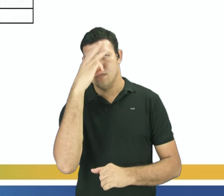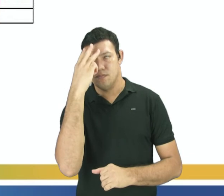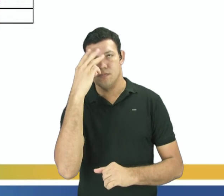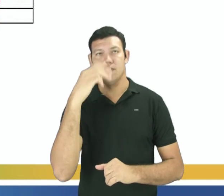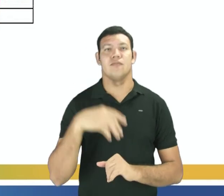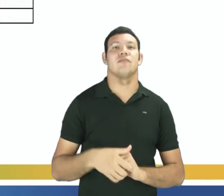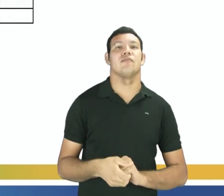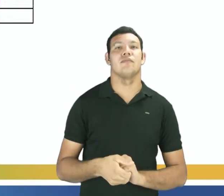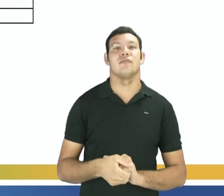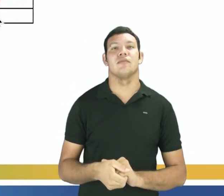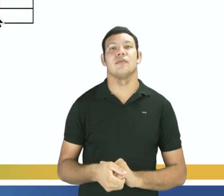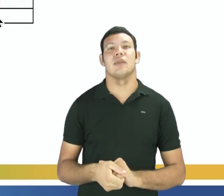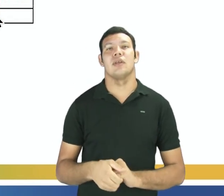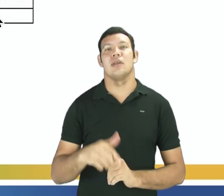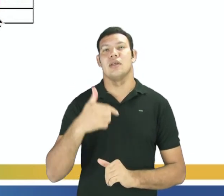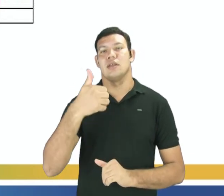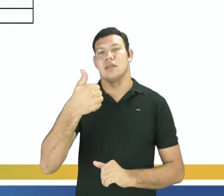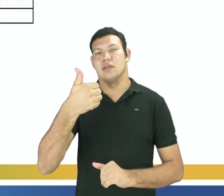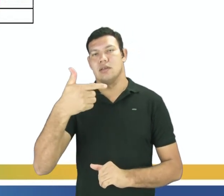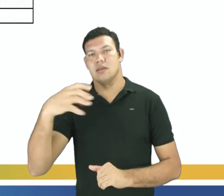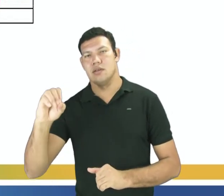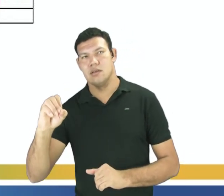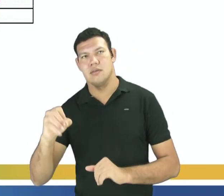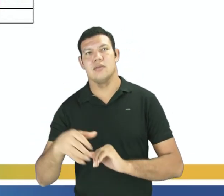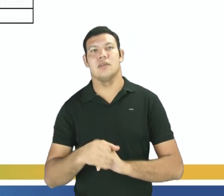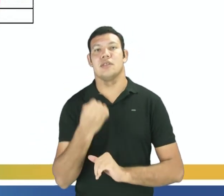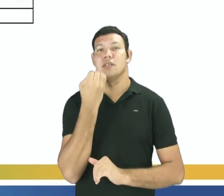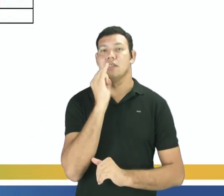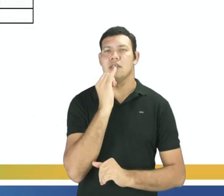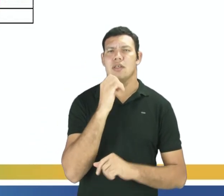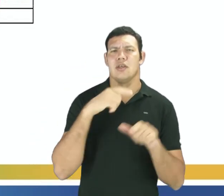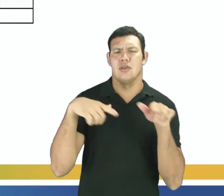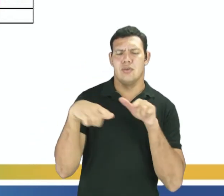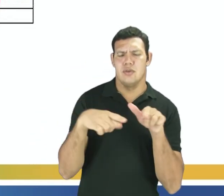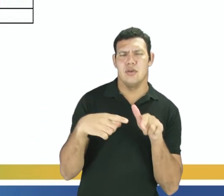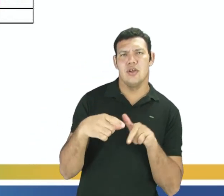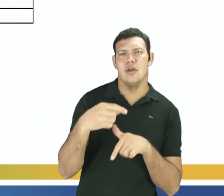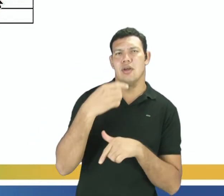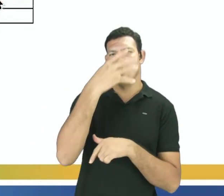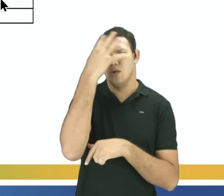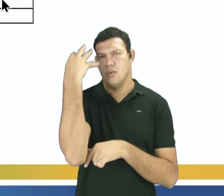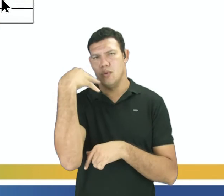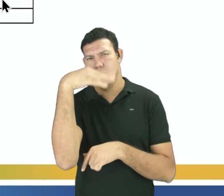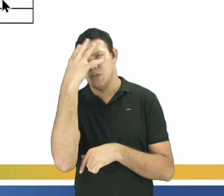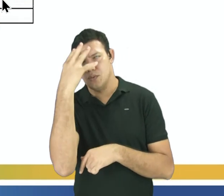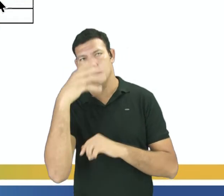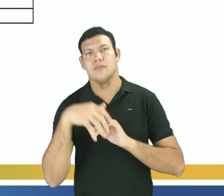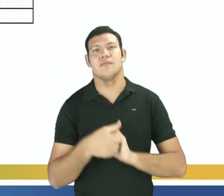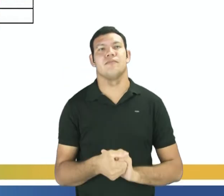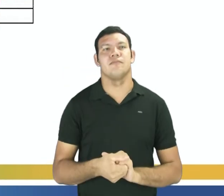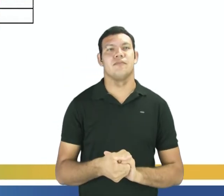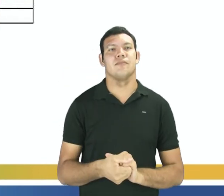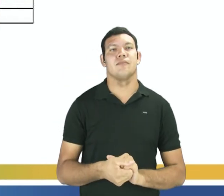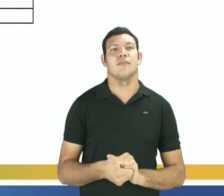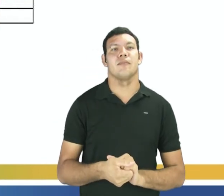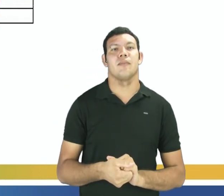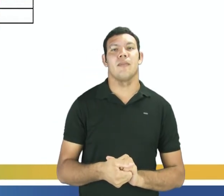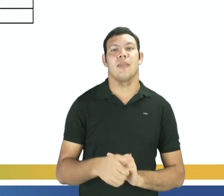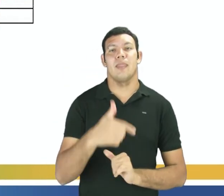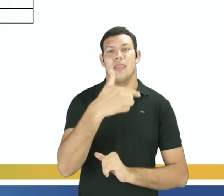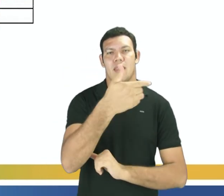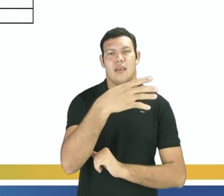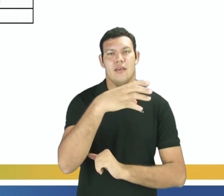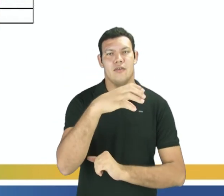se eu trabalhar 4 horas, vou ter mais quilos. Trabalhando 20 alunos, eu arrecadei 120 quilos. E se eu